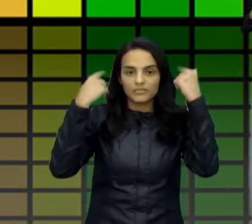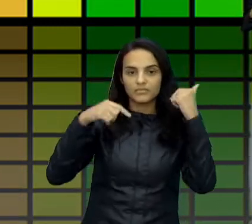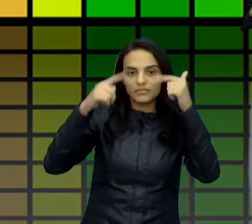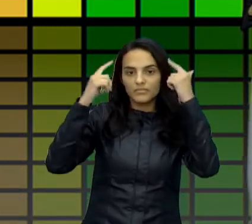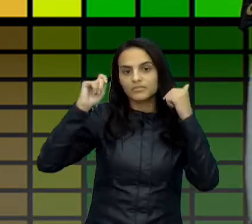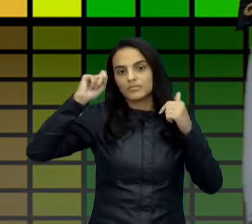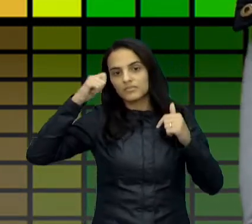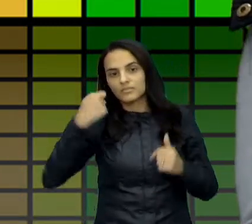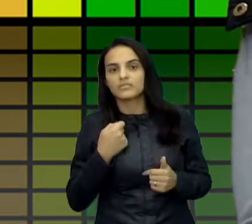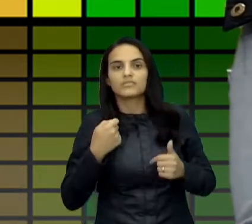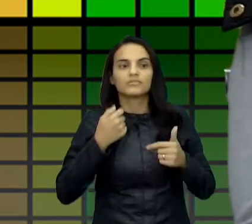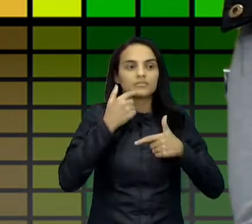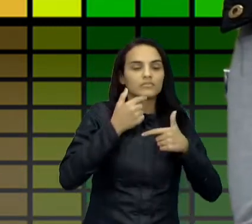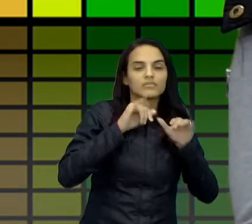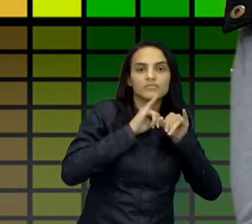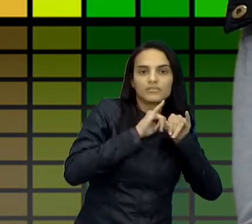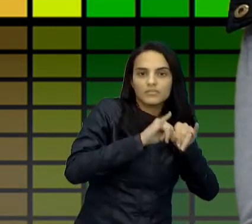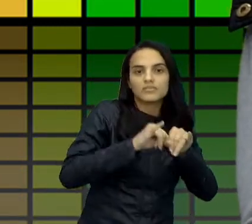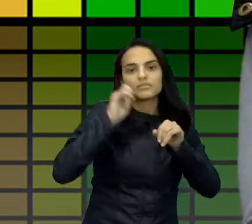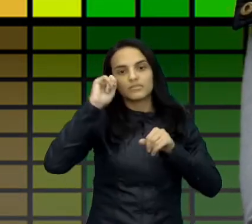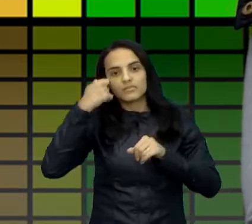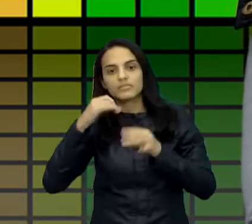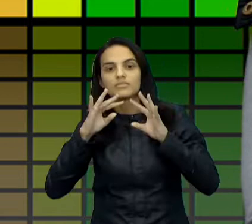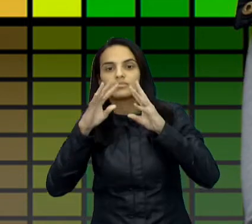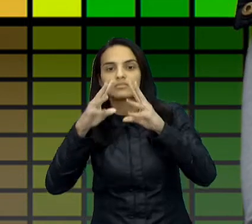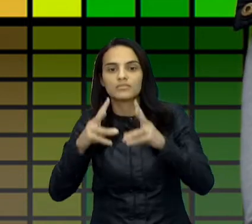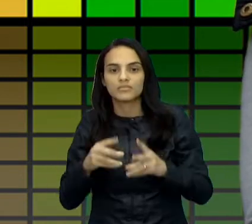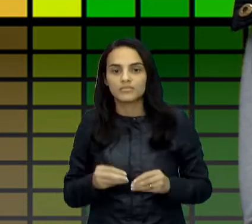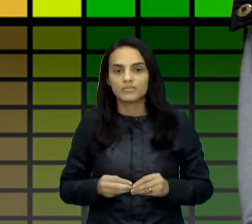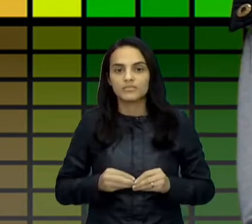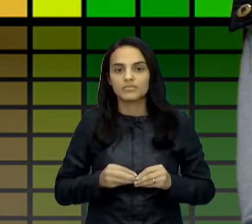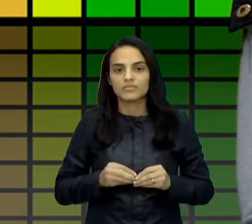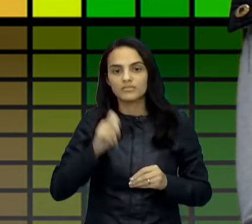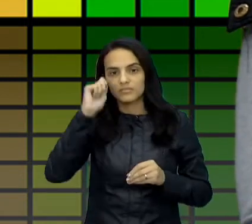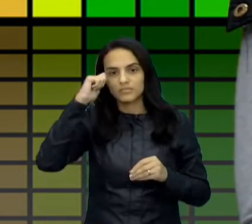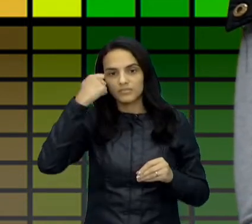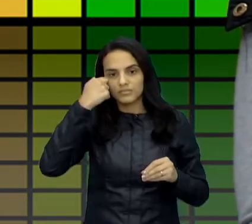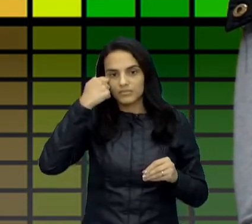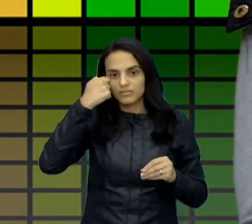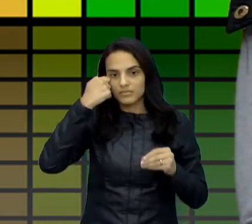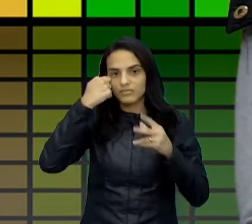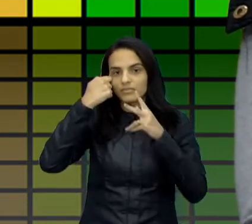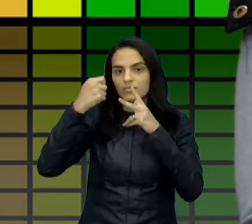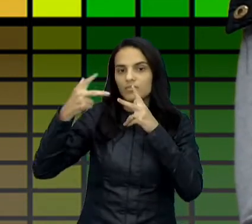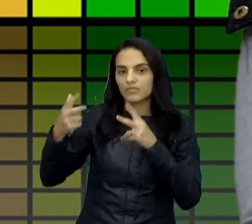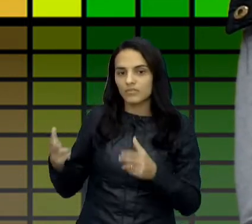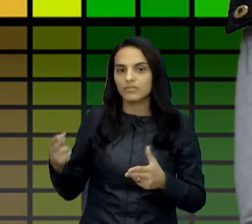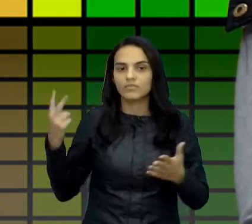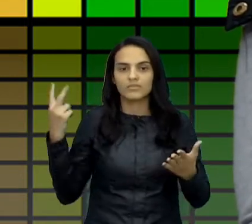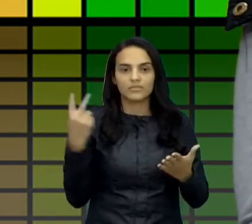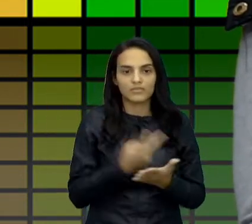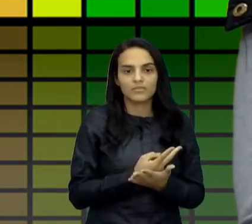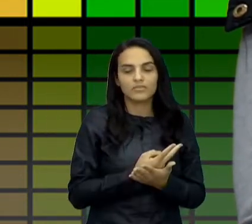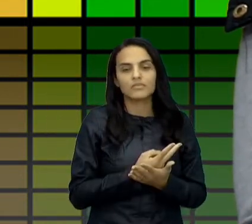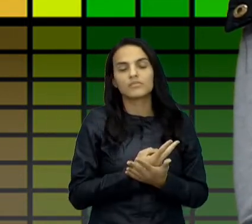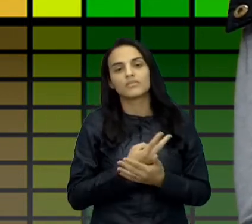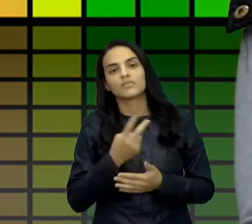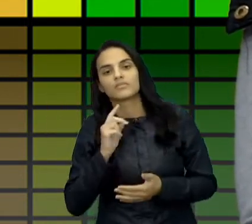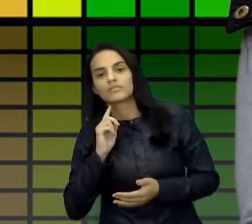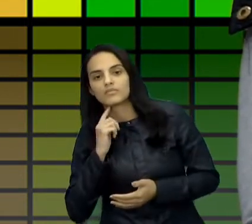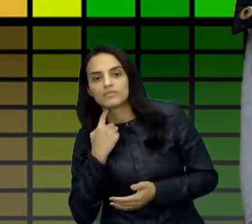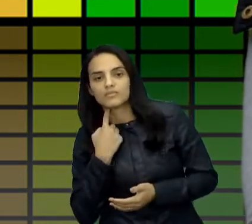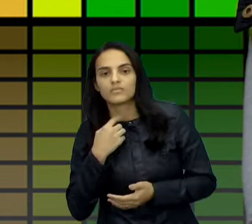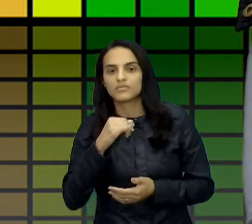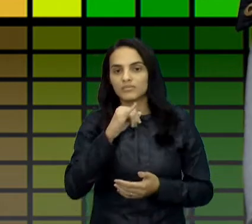mercado negro, tudo negro dá a ideia de que fomos algo errado, feio, sujo. Então, provavelmente, eu tenho